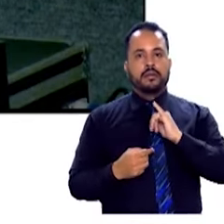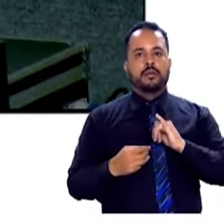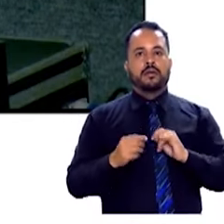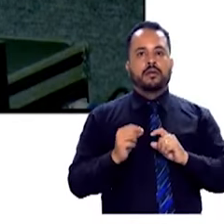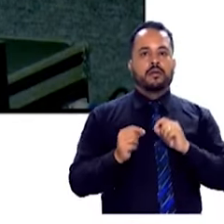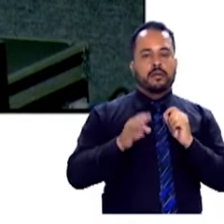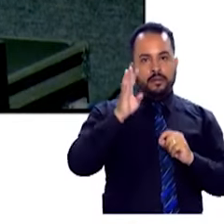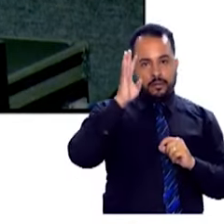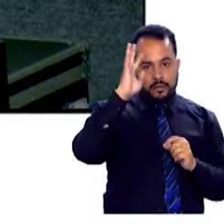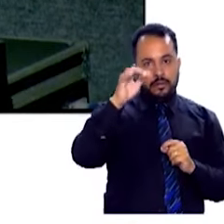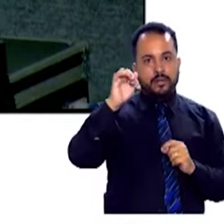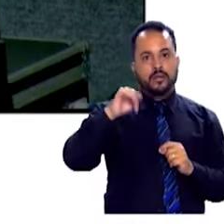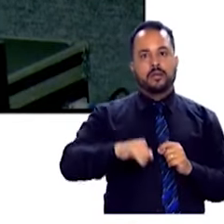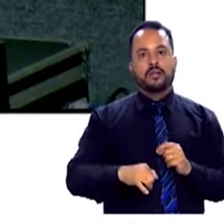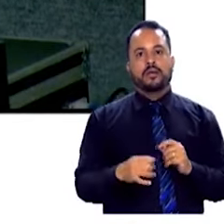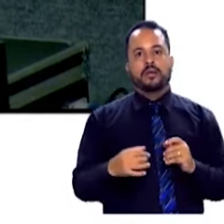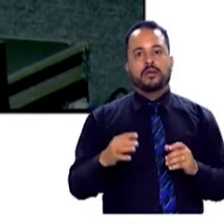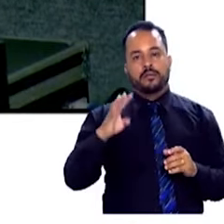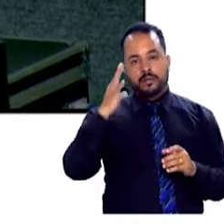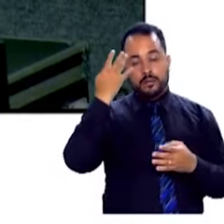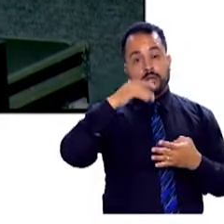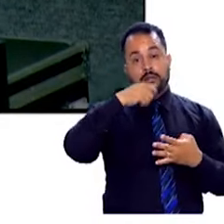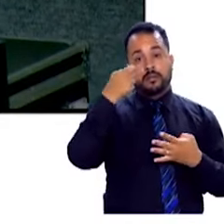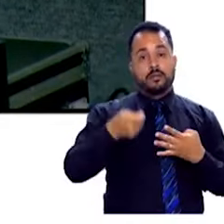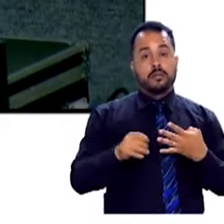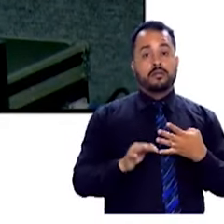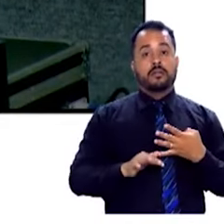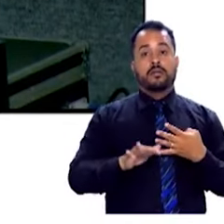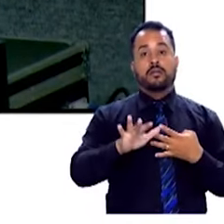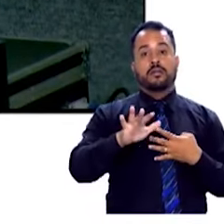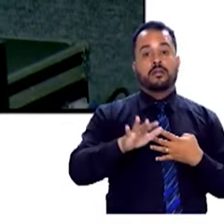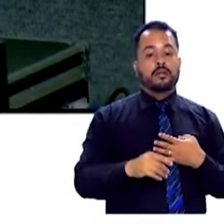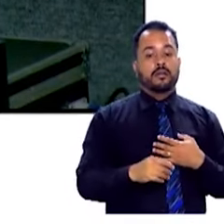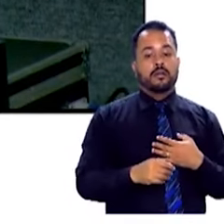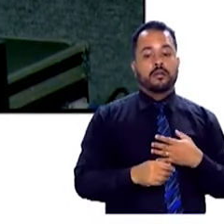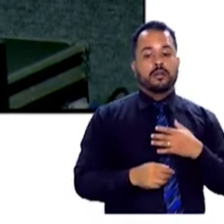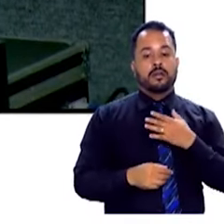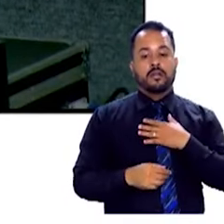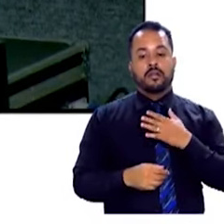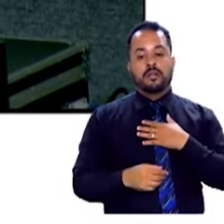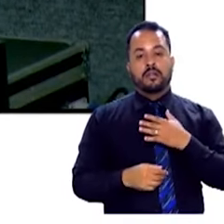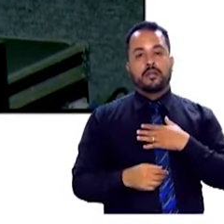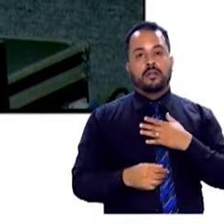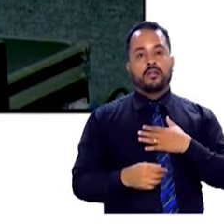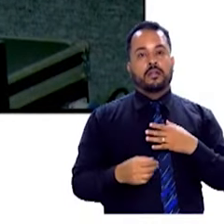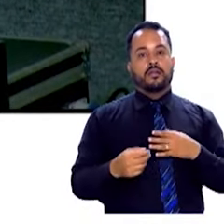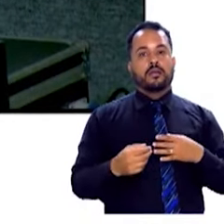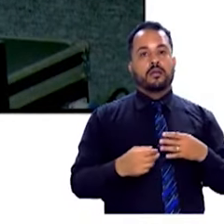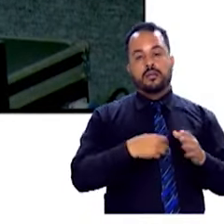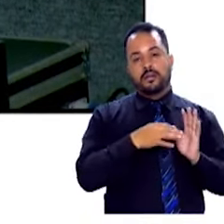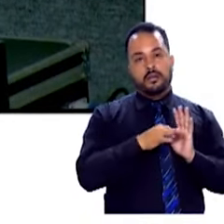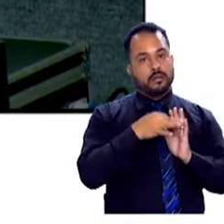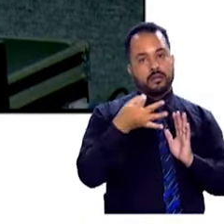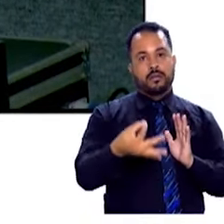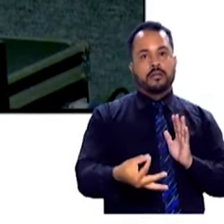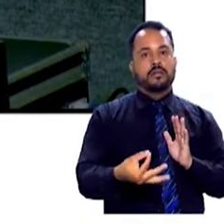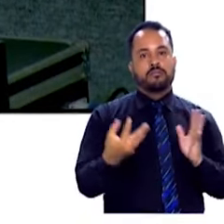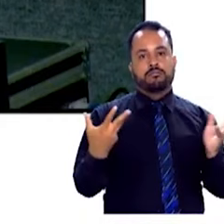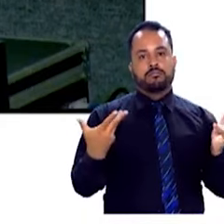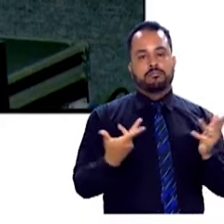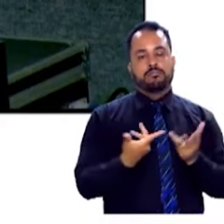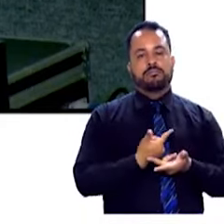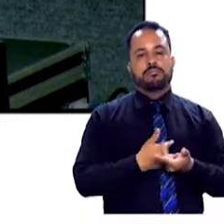difícil para mim sempre foi difícil perceber eu sempre a gente tem um fetiche com o argumento que foi apresentado porque são argumentos bons são juizes juízes